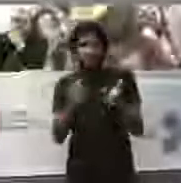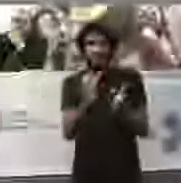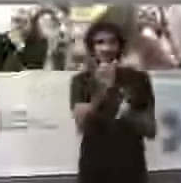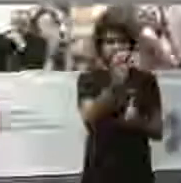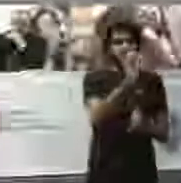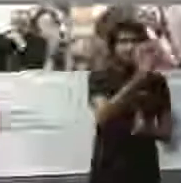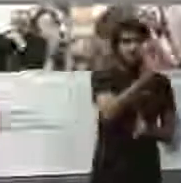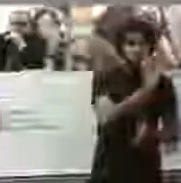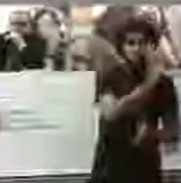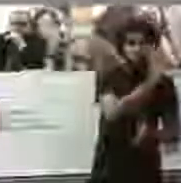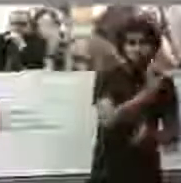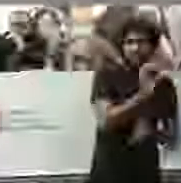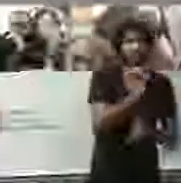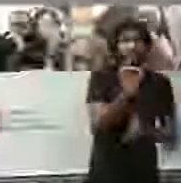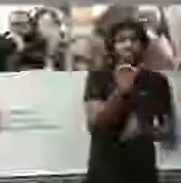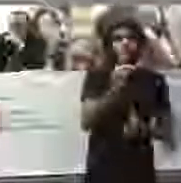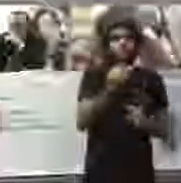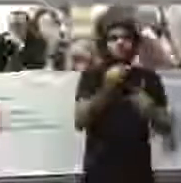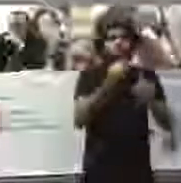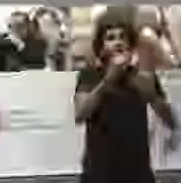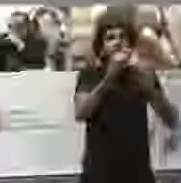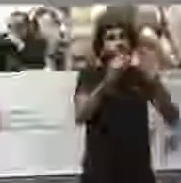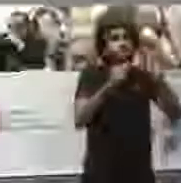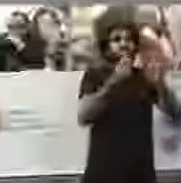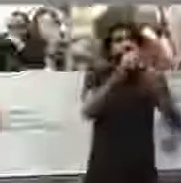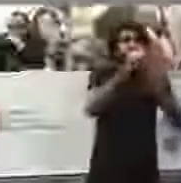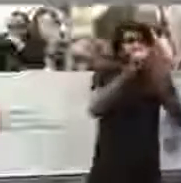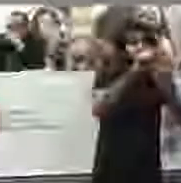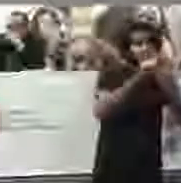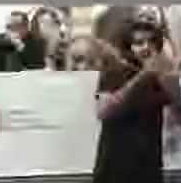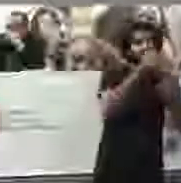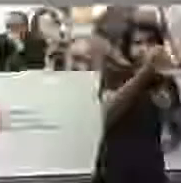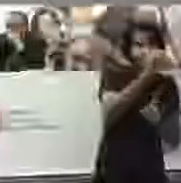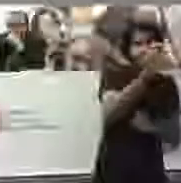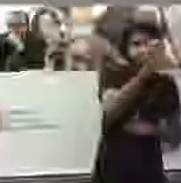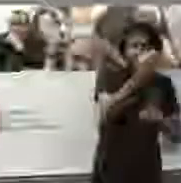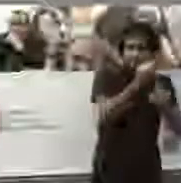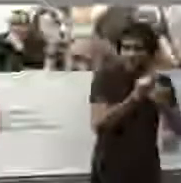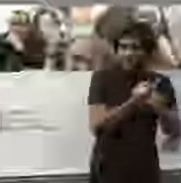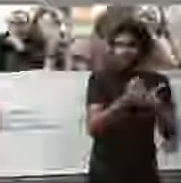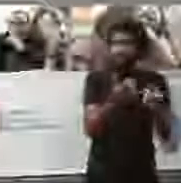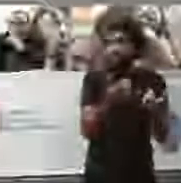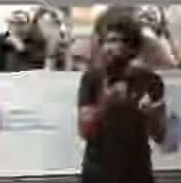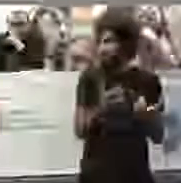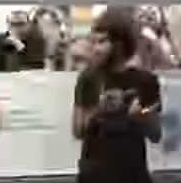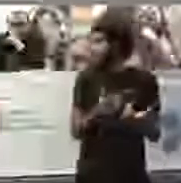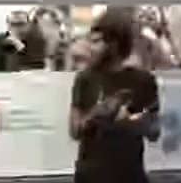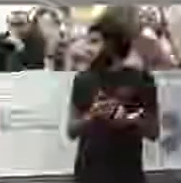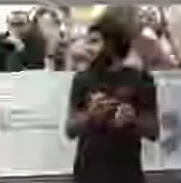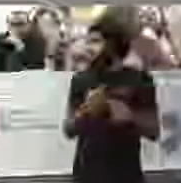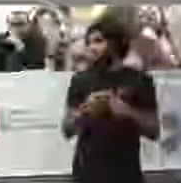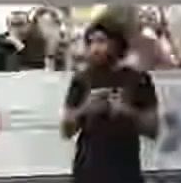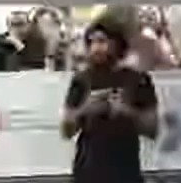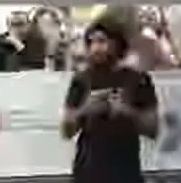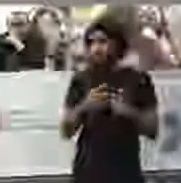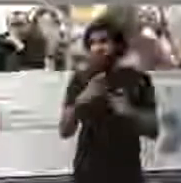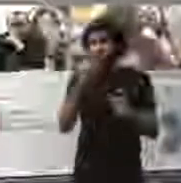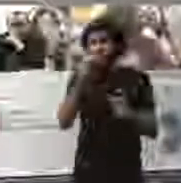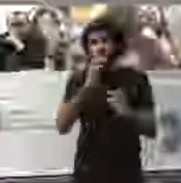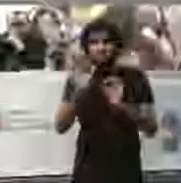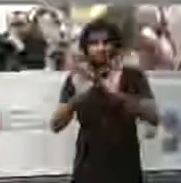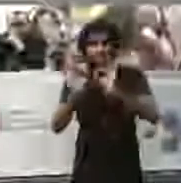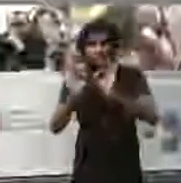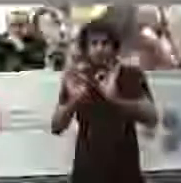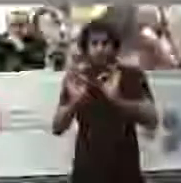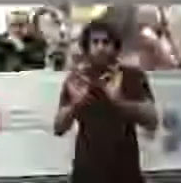meses de um novo modelo que provavelmente não vou falar exclusivamente mas provavelmente por razões ideológicas foi foi